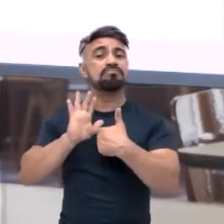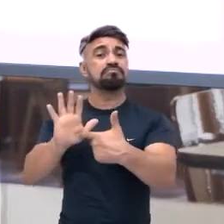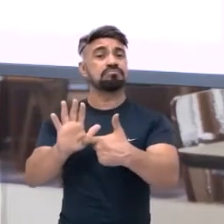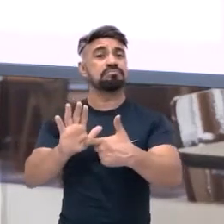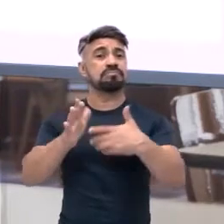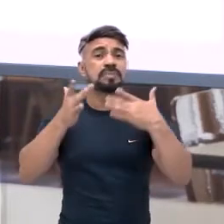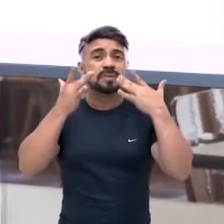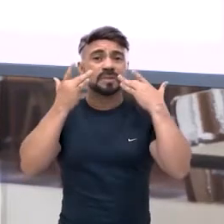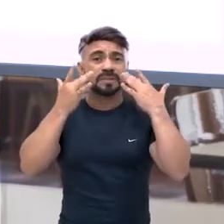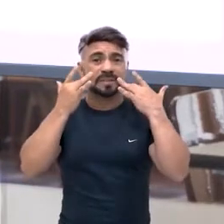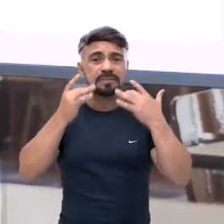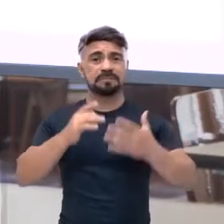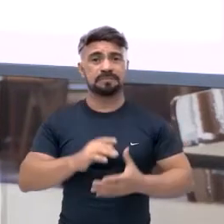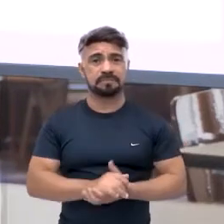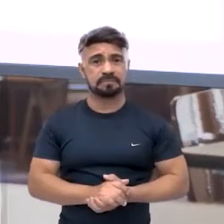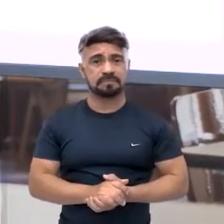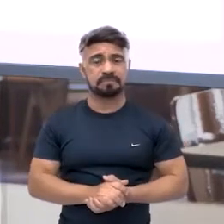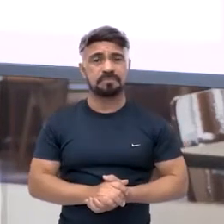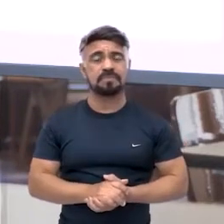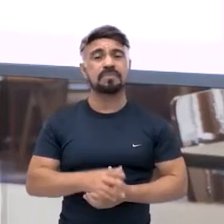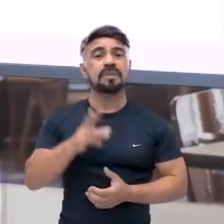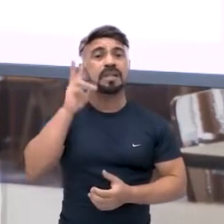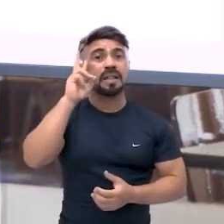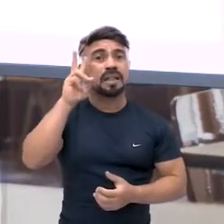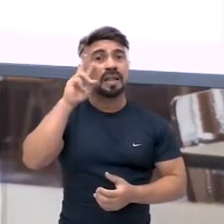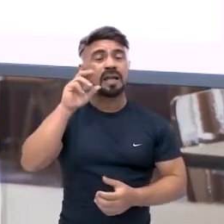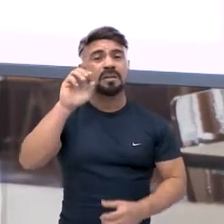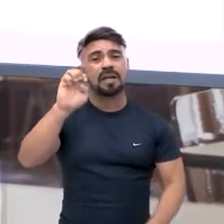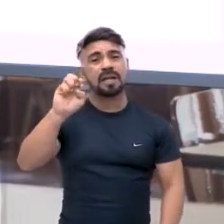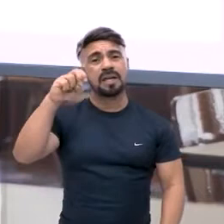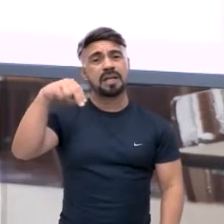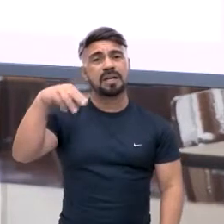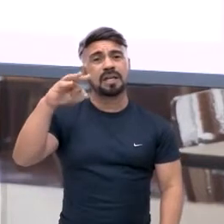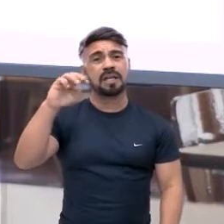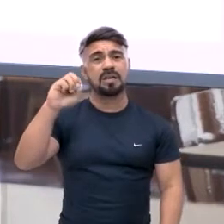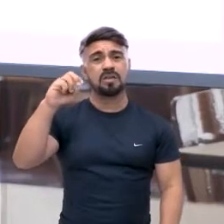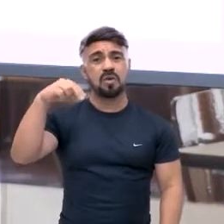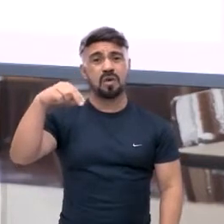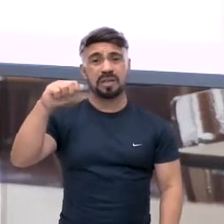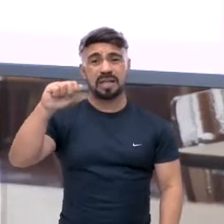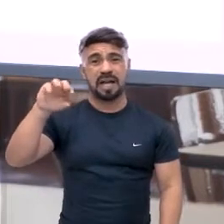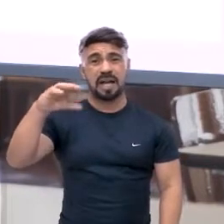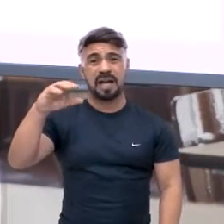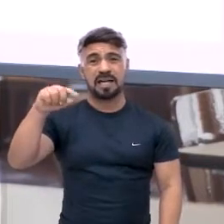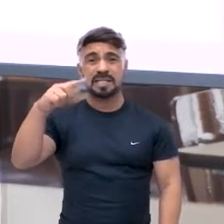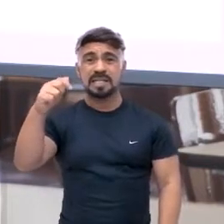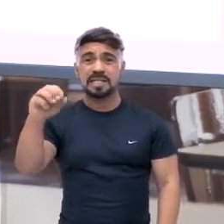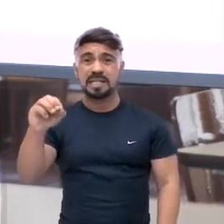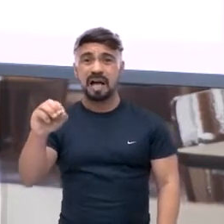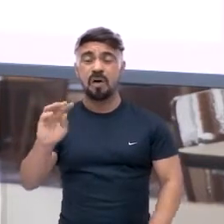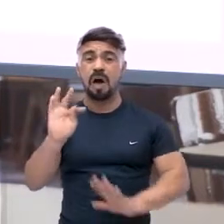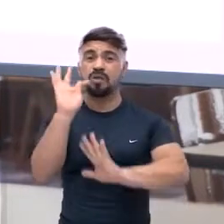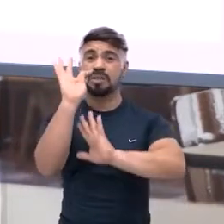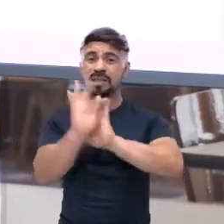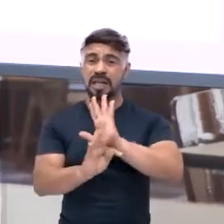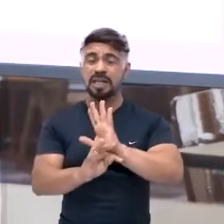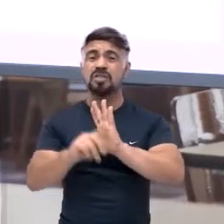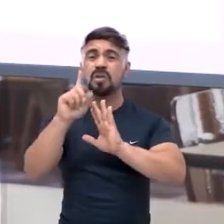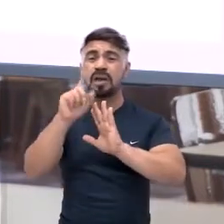diante da encenação, ok? E lembra, a entonação que você dá ao texto